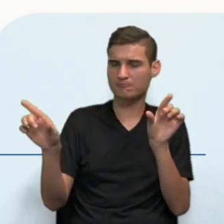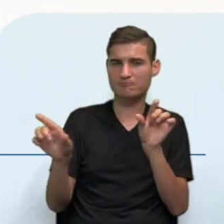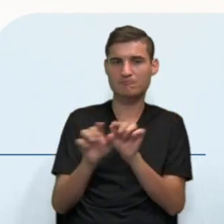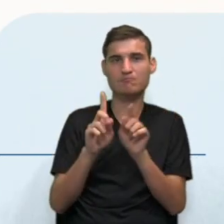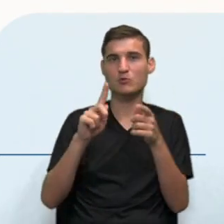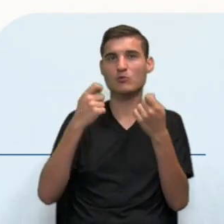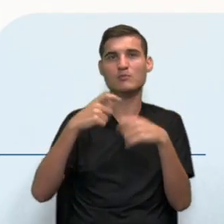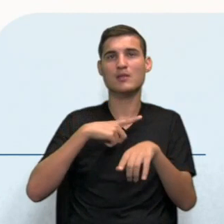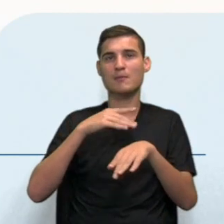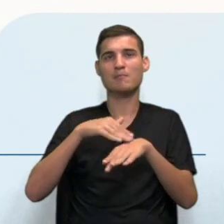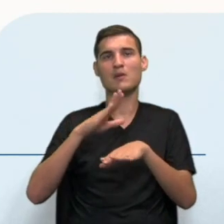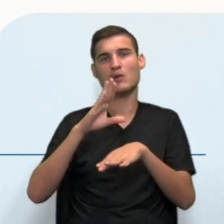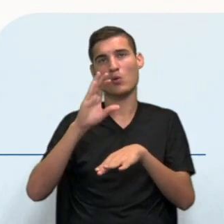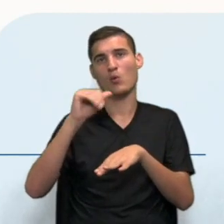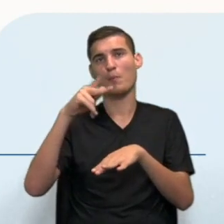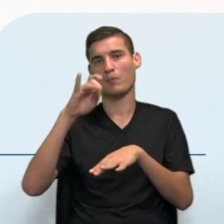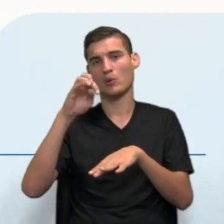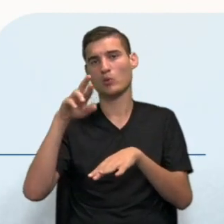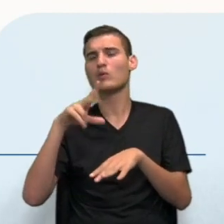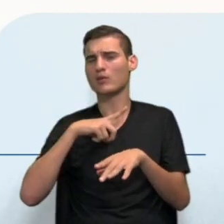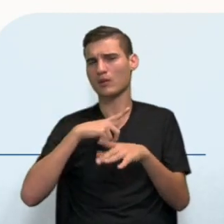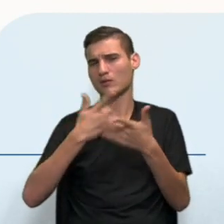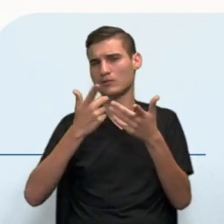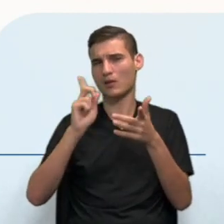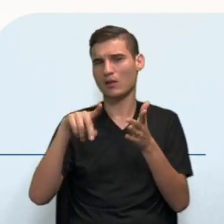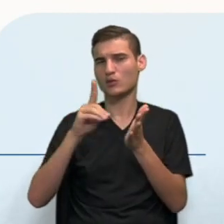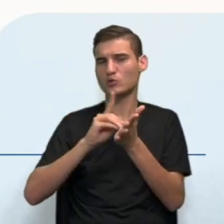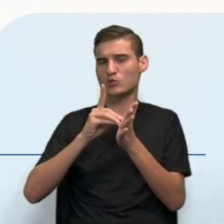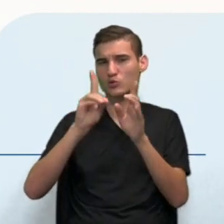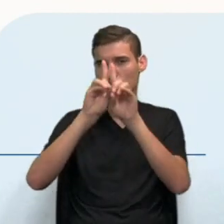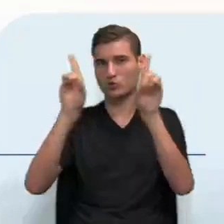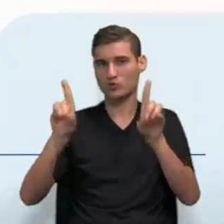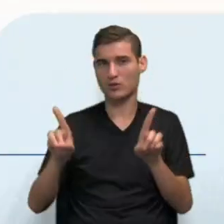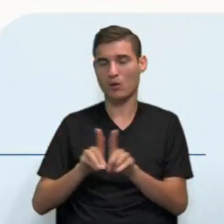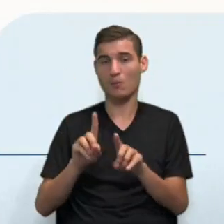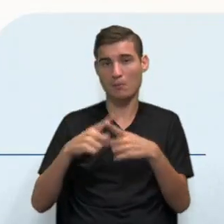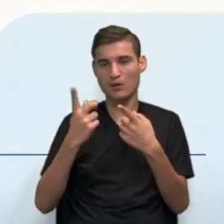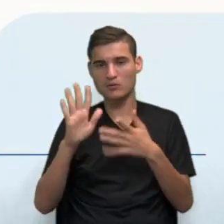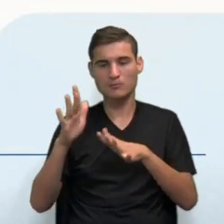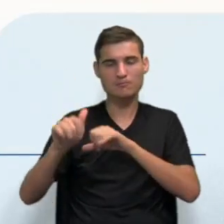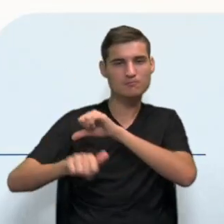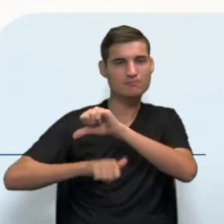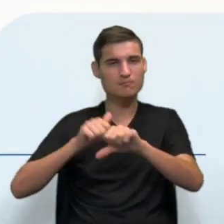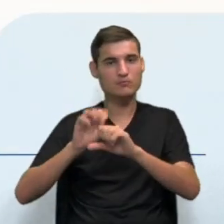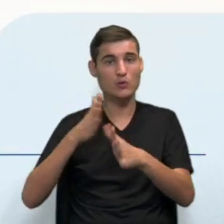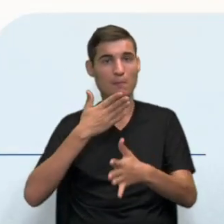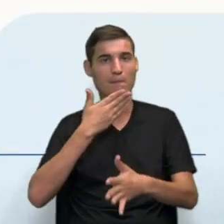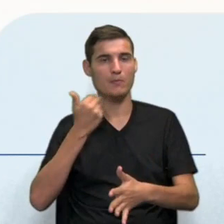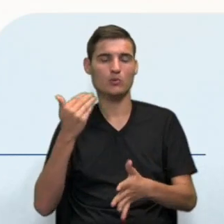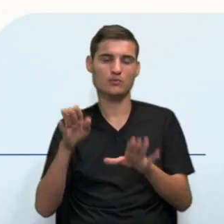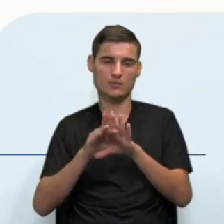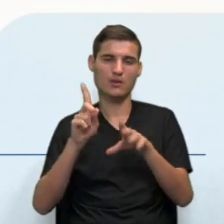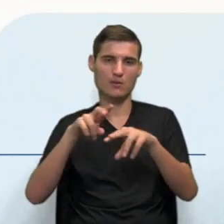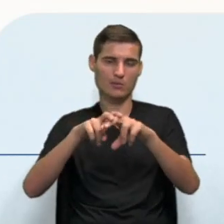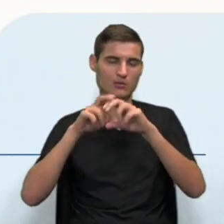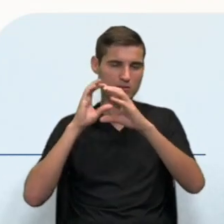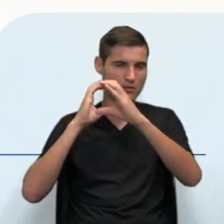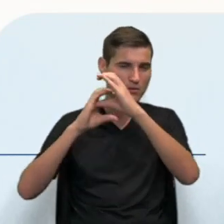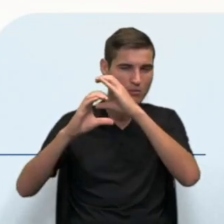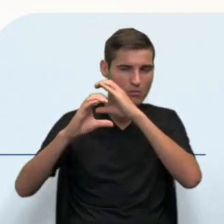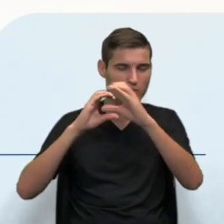computador. Lógico, tem computador digital, mas tudo melhorou, graças a